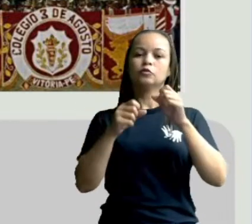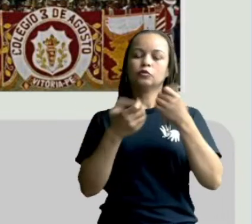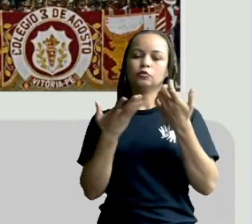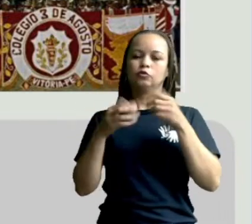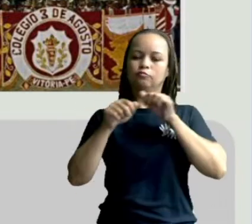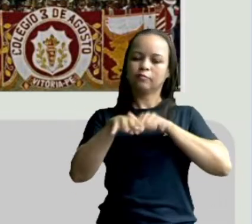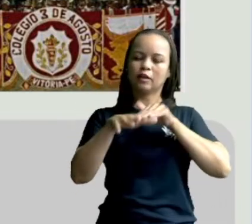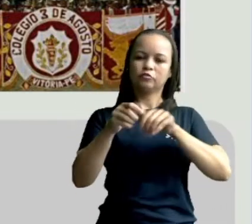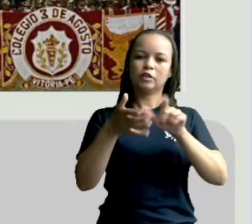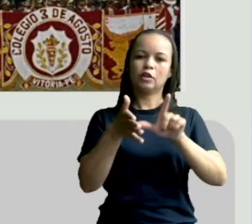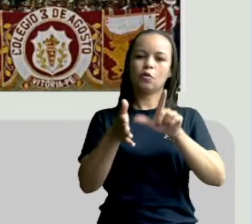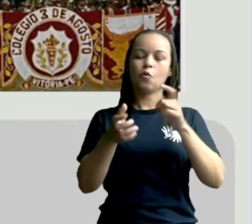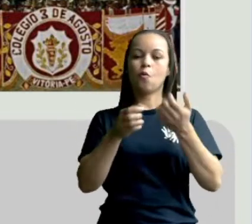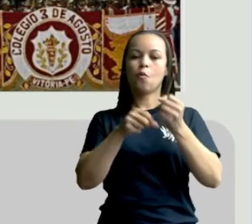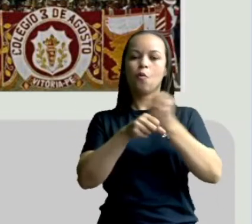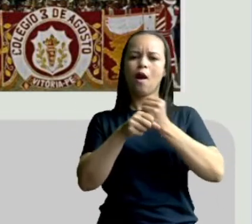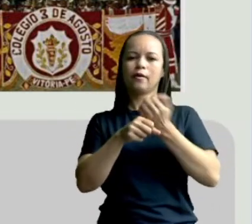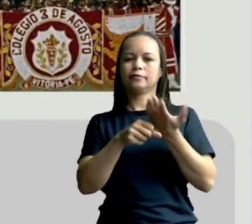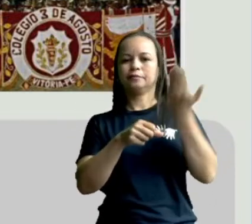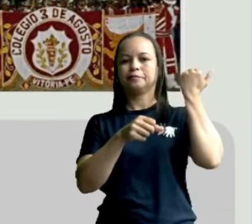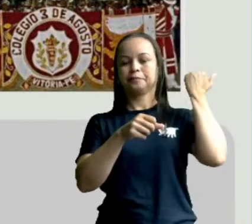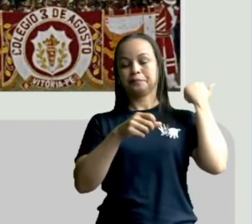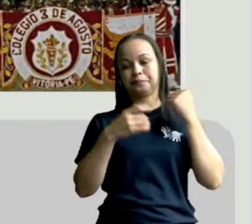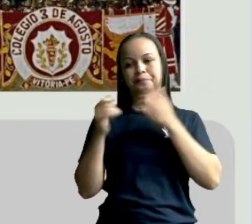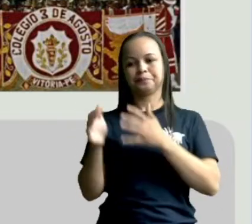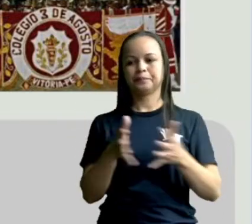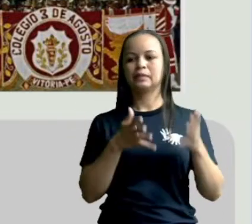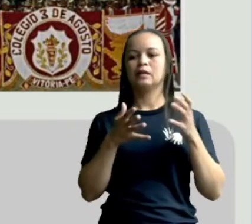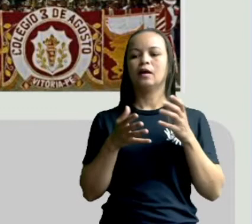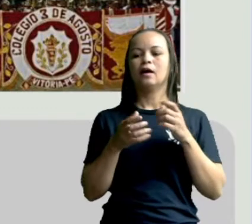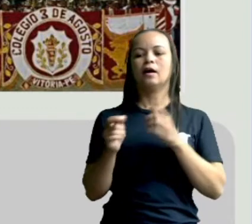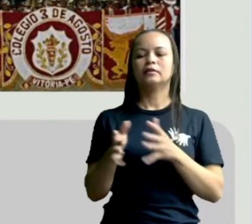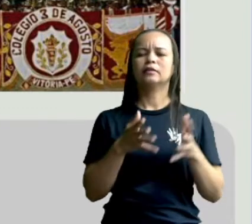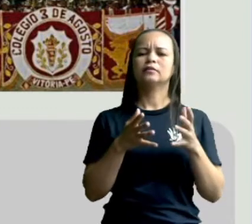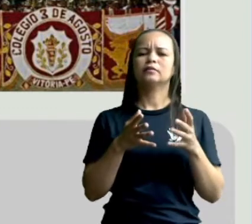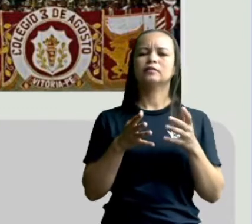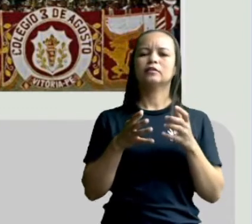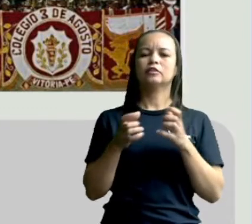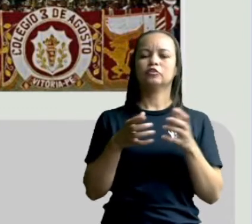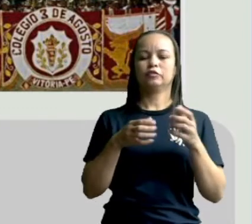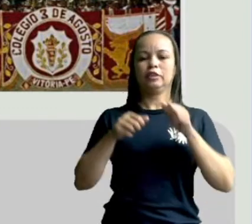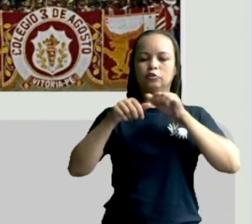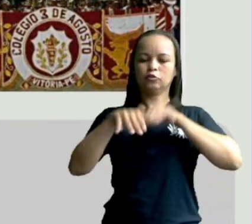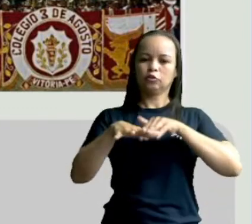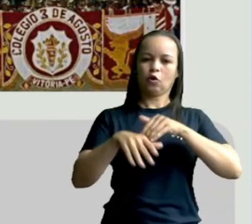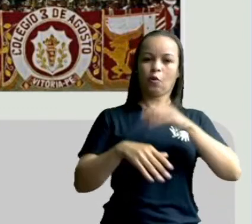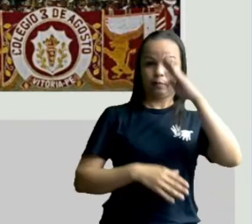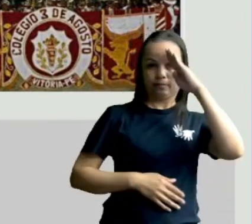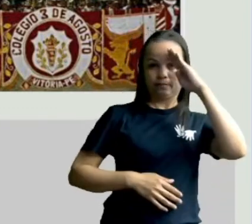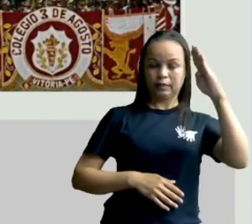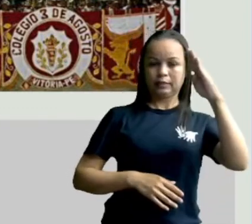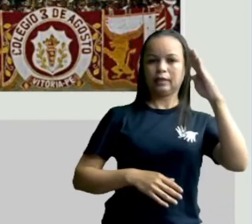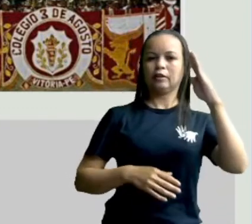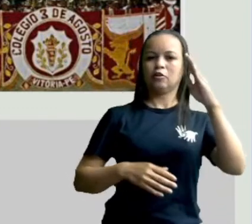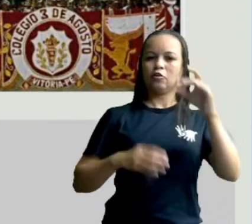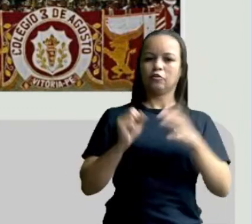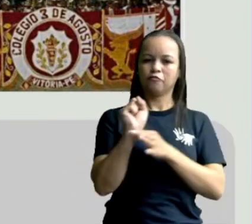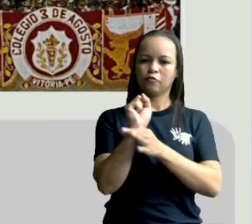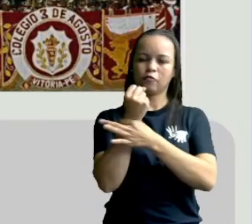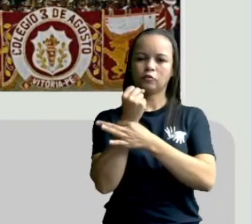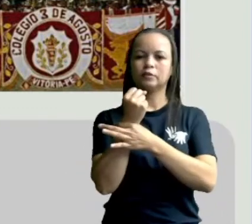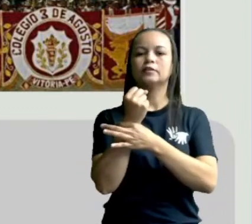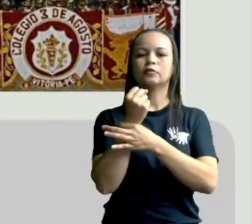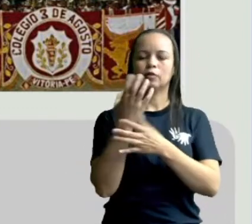Olha só, em comemoração à independência, anualmente há desfile de tropas militares, de forças de segurança